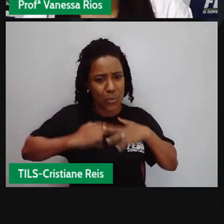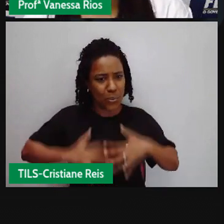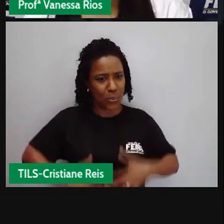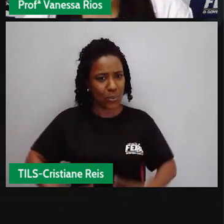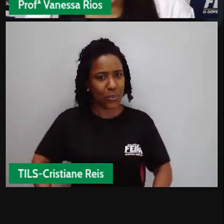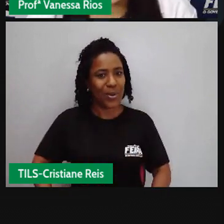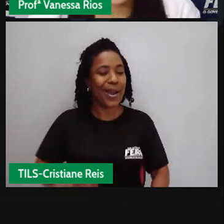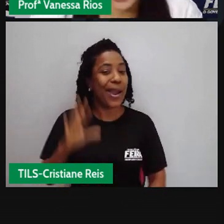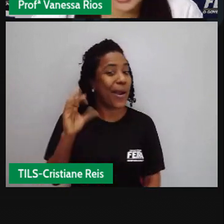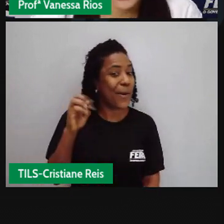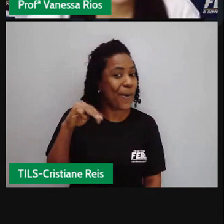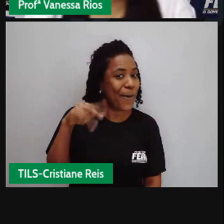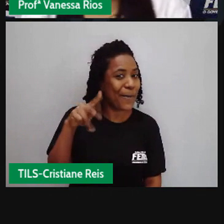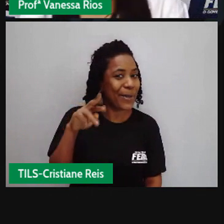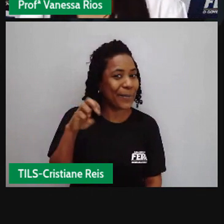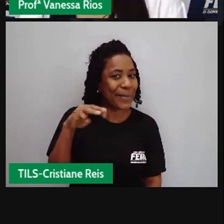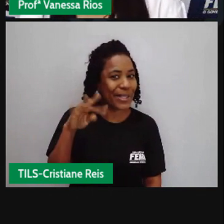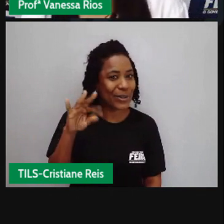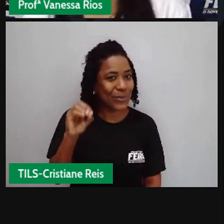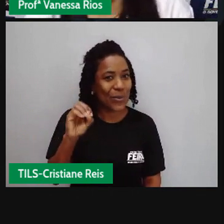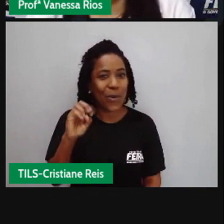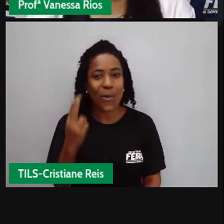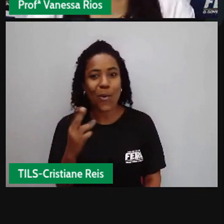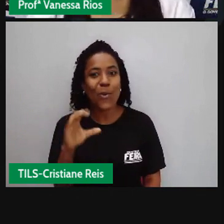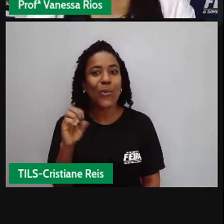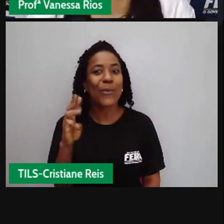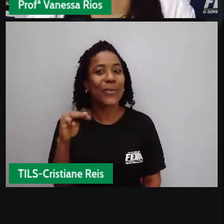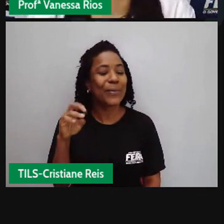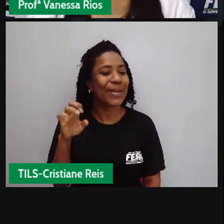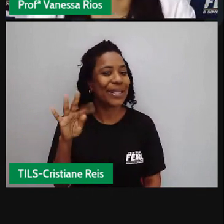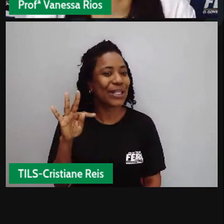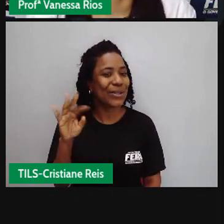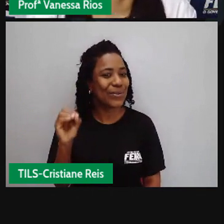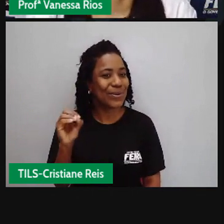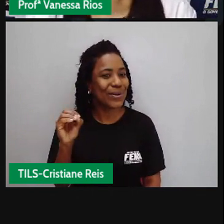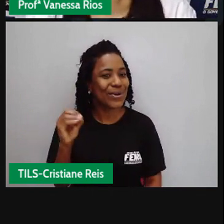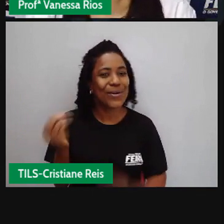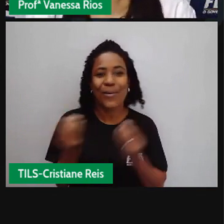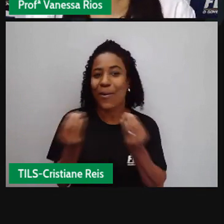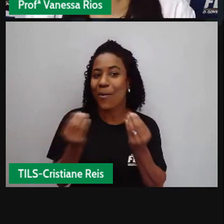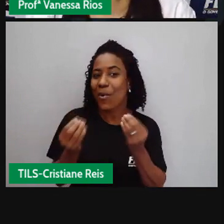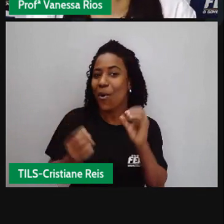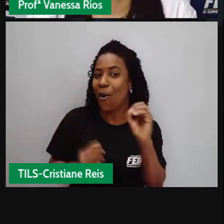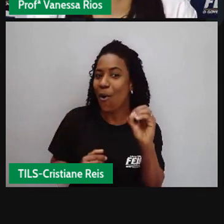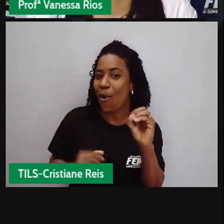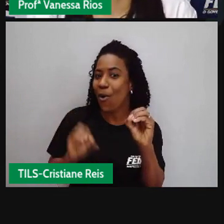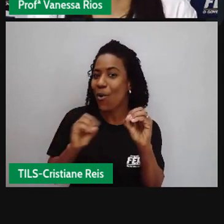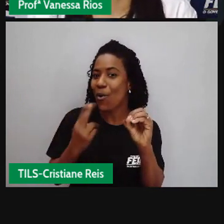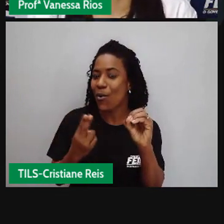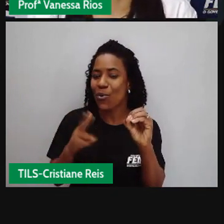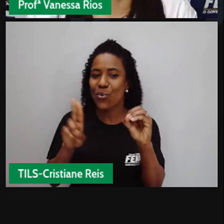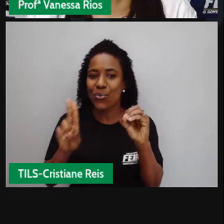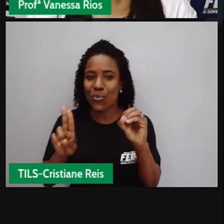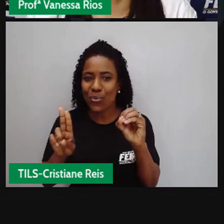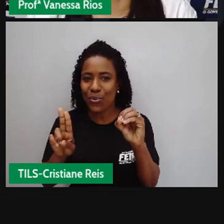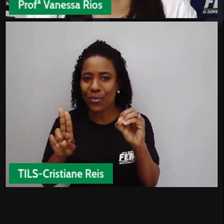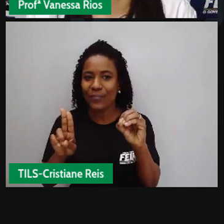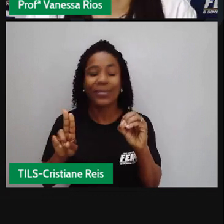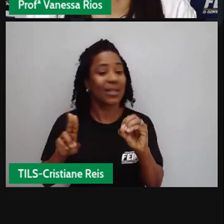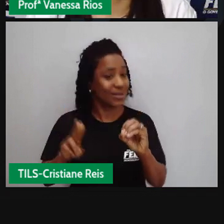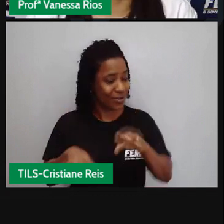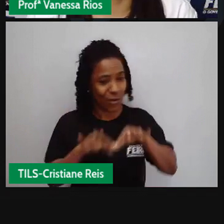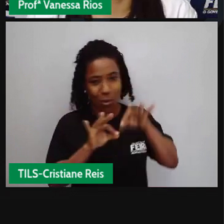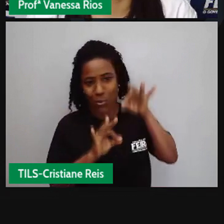cumprimento? Com O ou com U? Como é que vocês acham? Olha só, quando eu estou falando aí de tamanho,